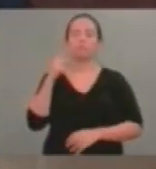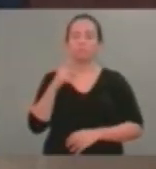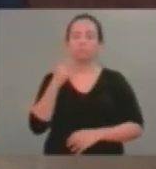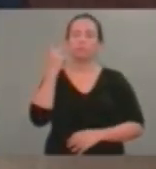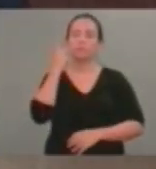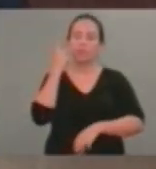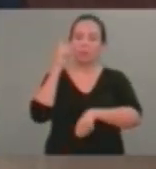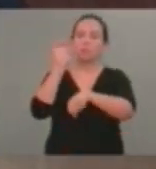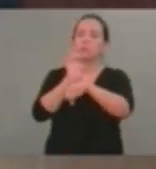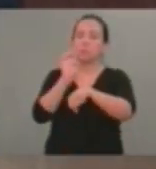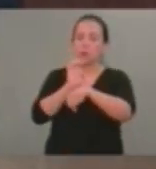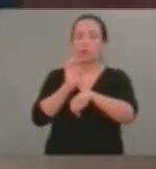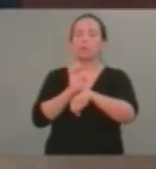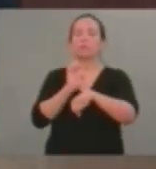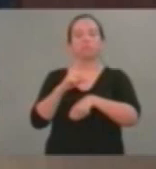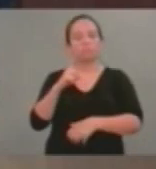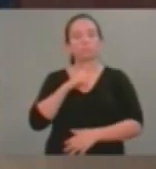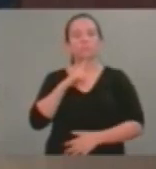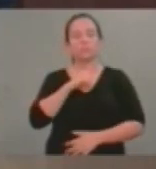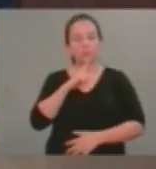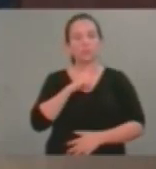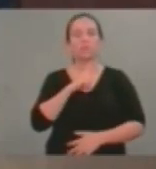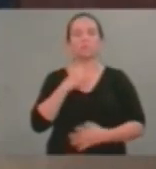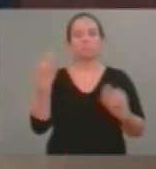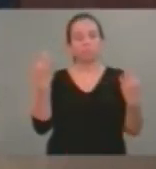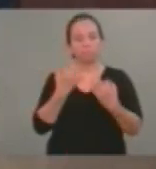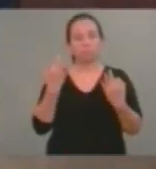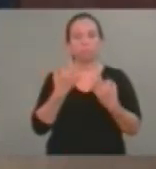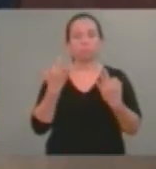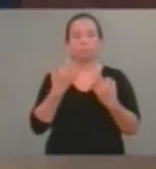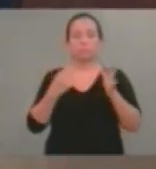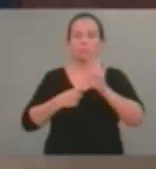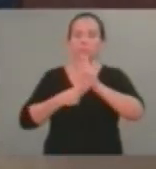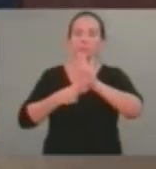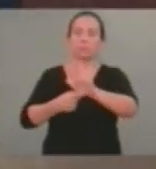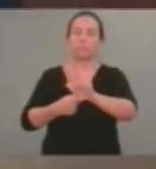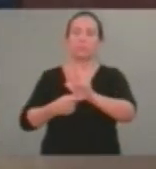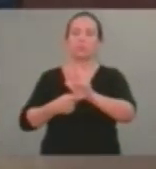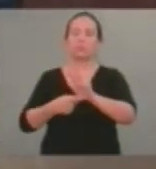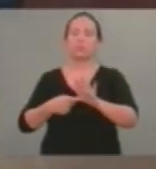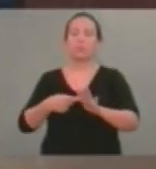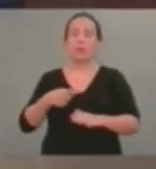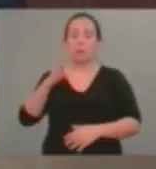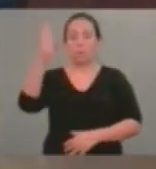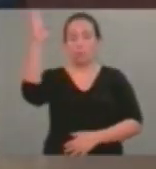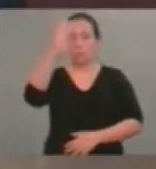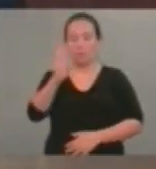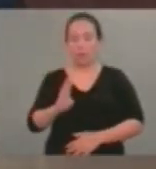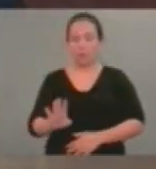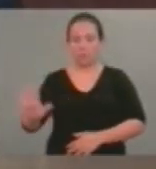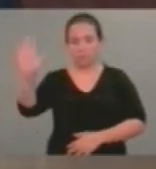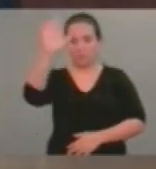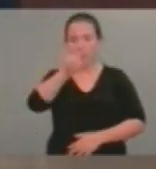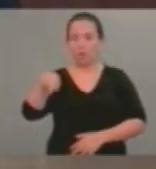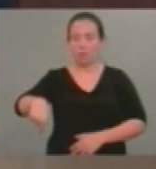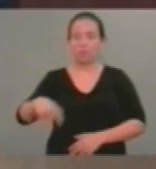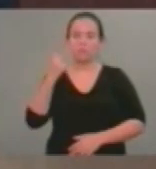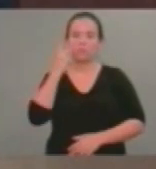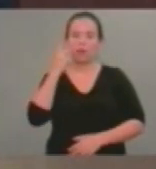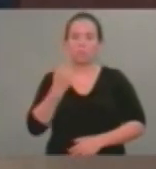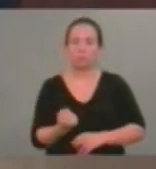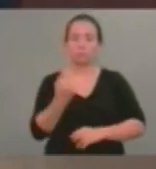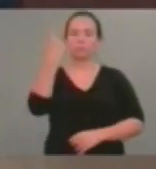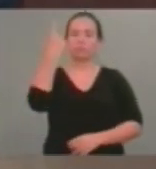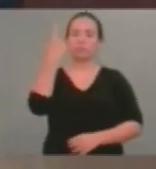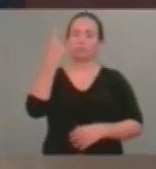O Ceará é uma ilha que se destaca do restante do país, porque vive uma época de